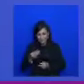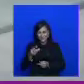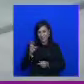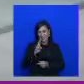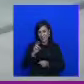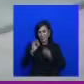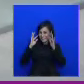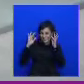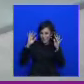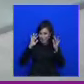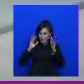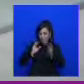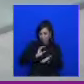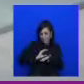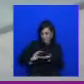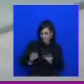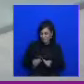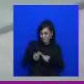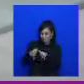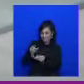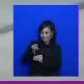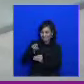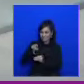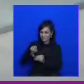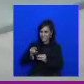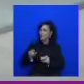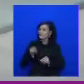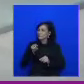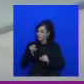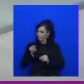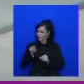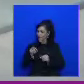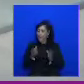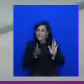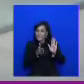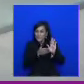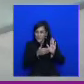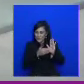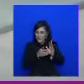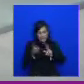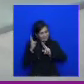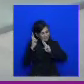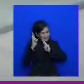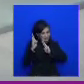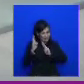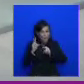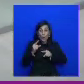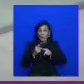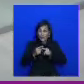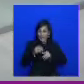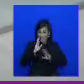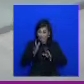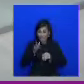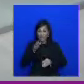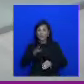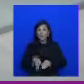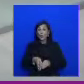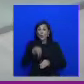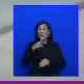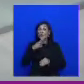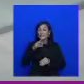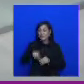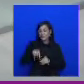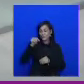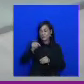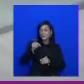reais. Já pensou? Essa bolada pode sair para você. Então fica aí, apostas em mãos na torcida, porque já já você vai conhecer